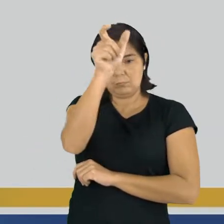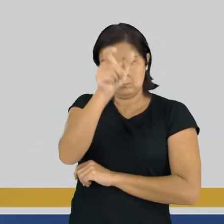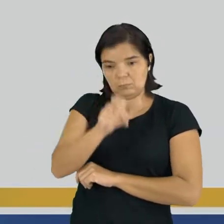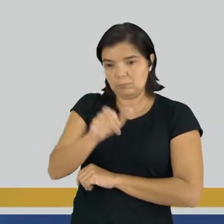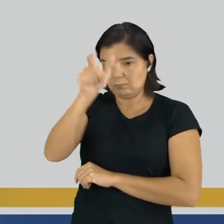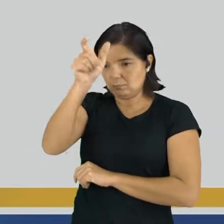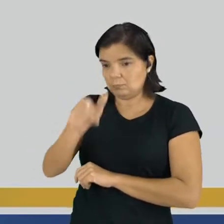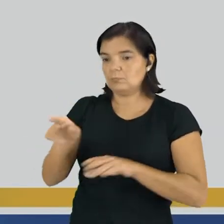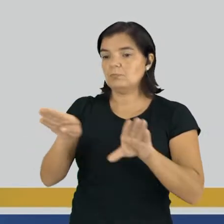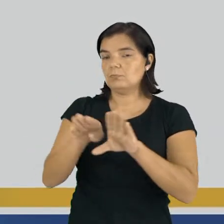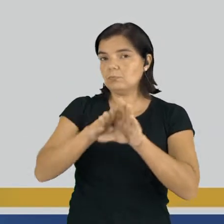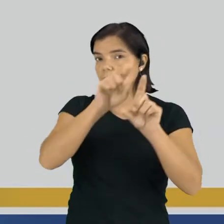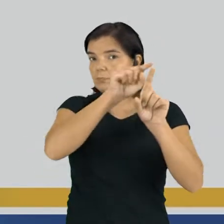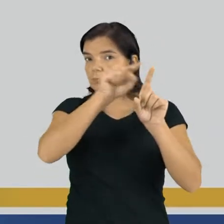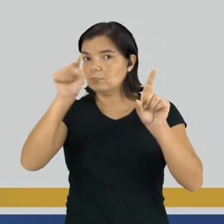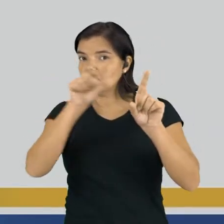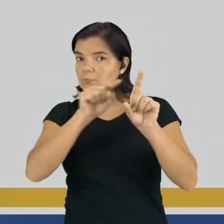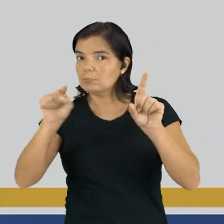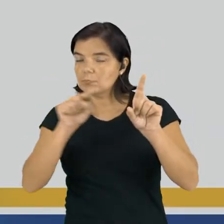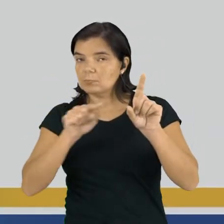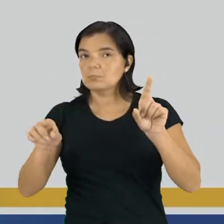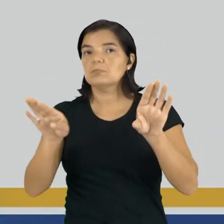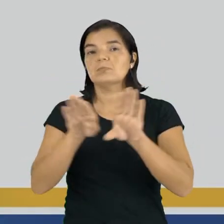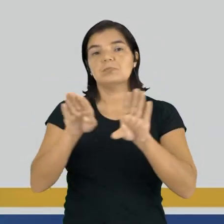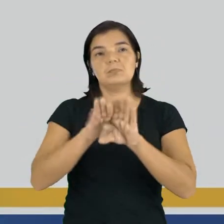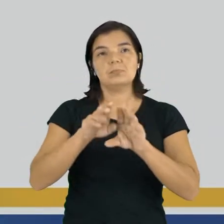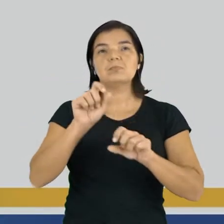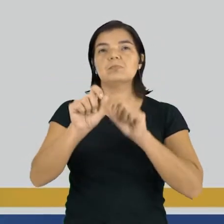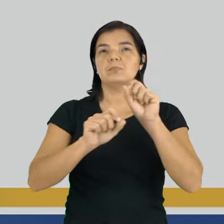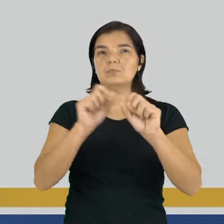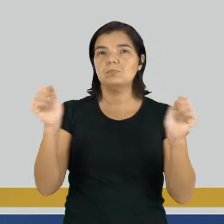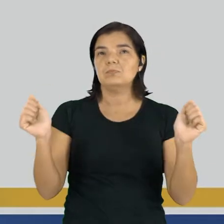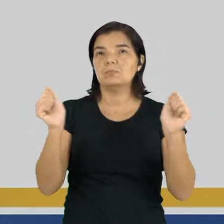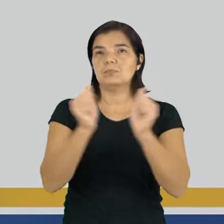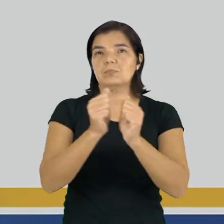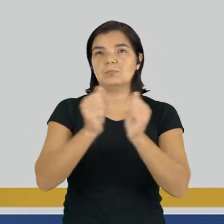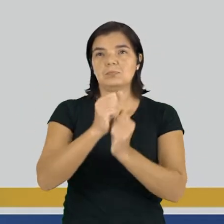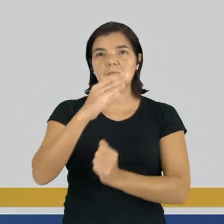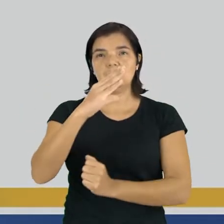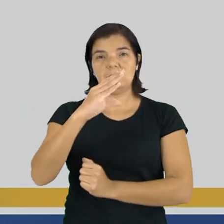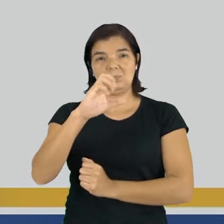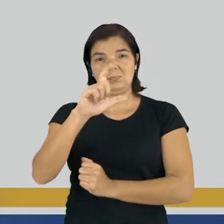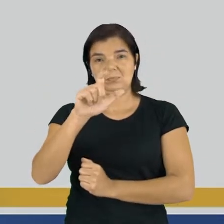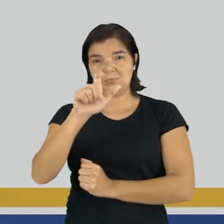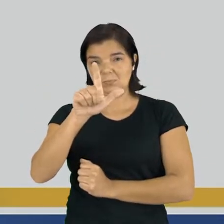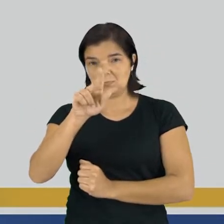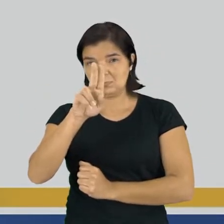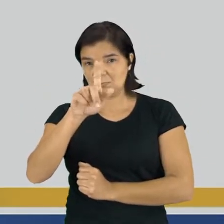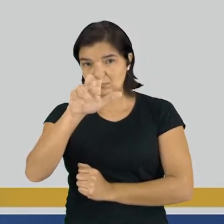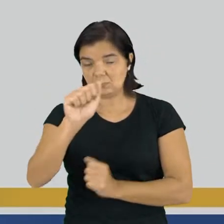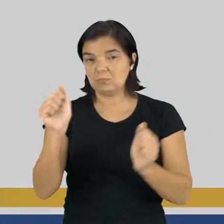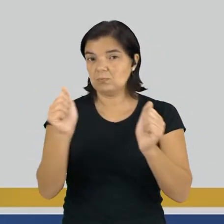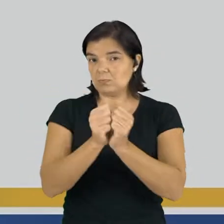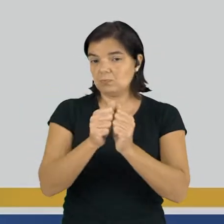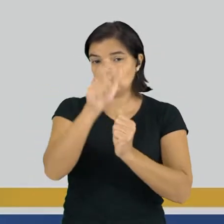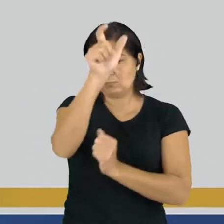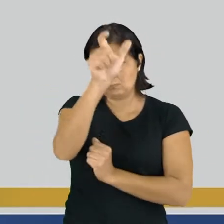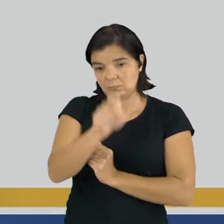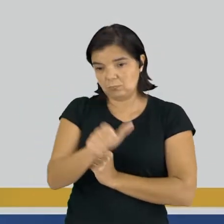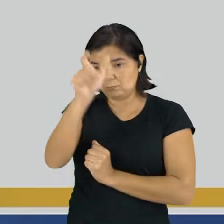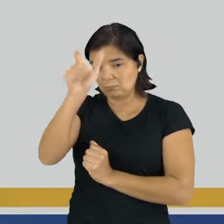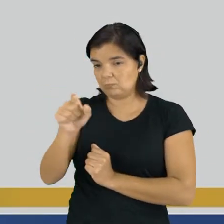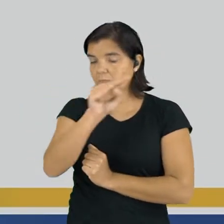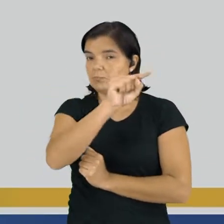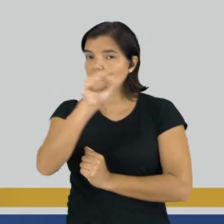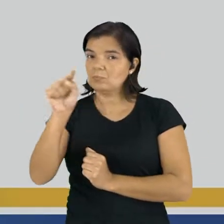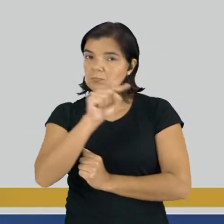coluna. Nela temos a célula, que é a junção de linhas e colunas. É na célula